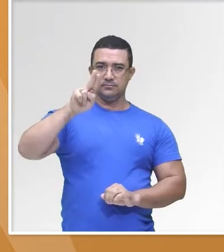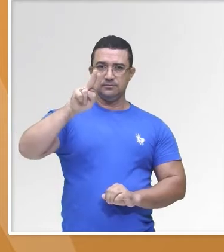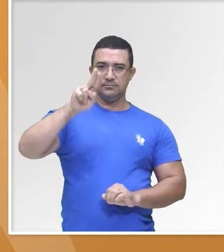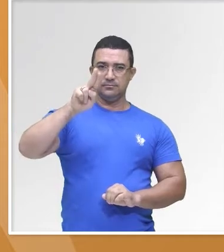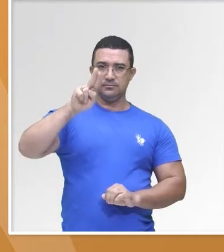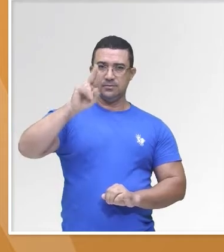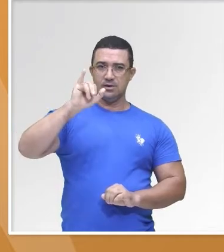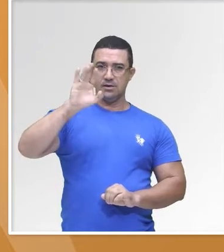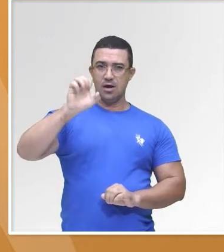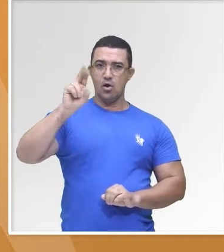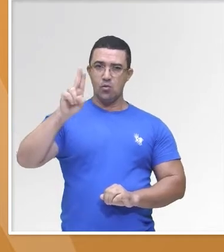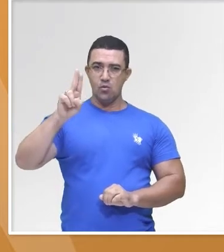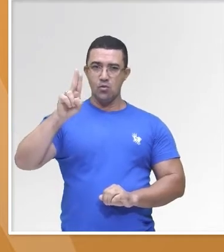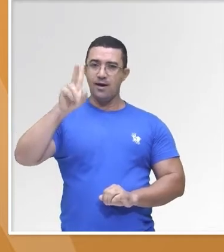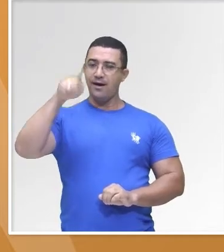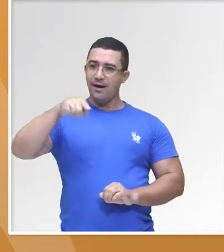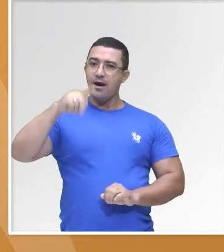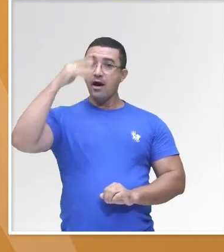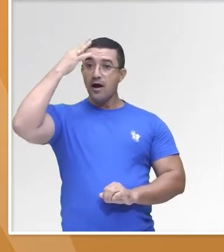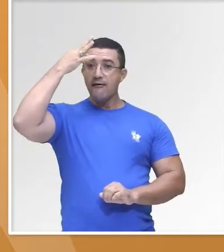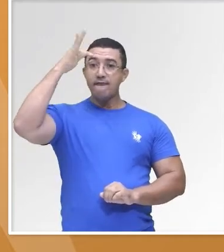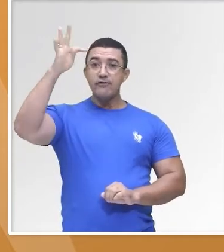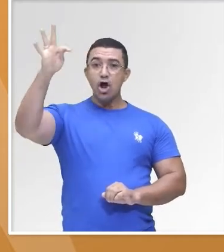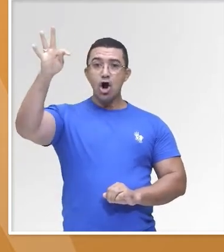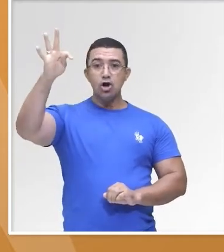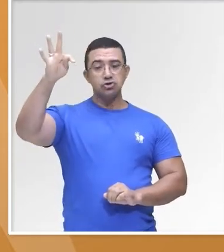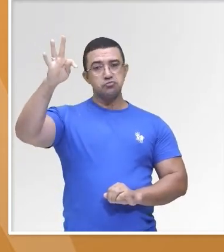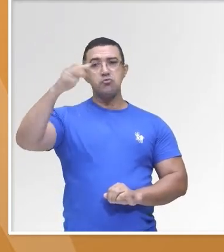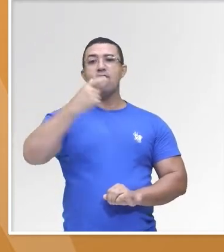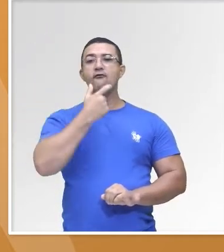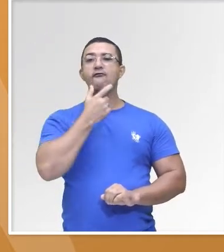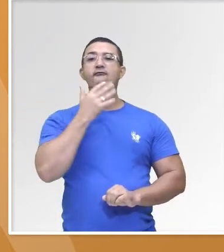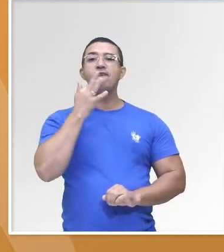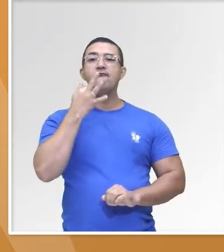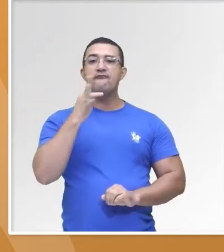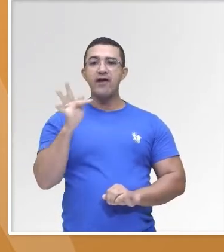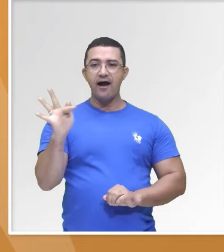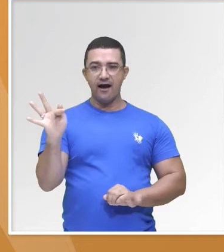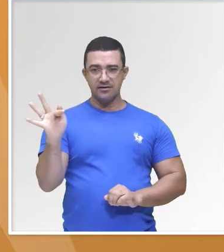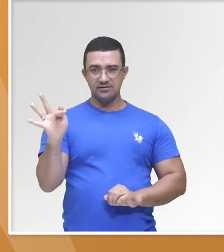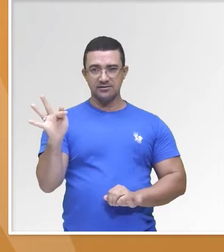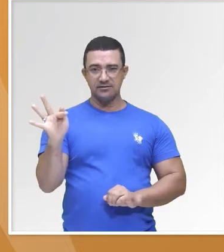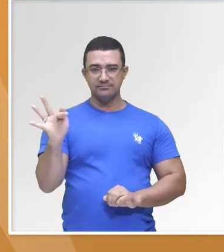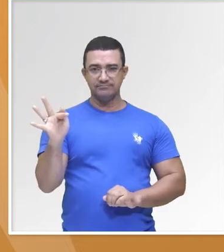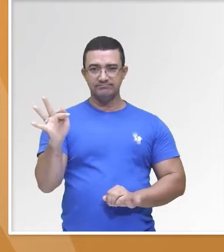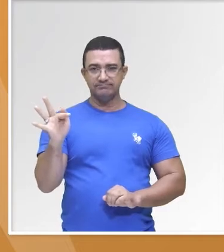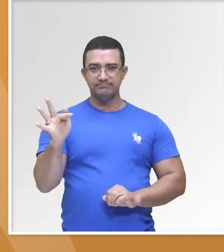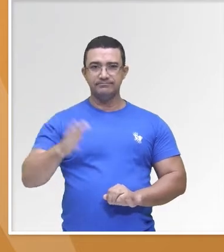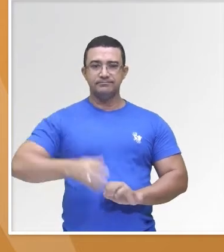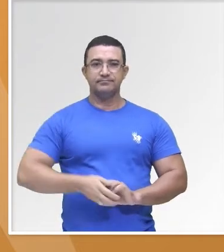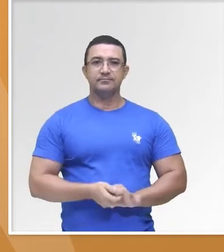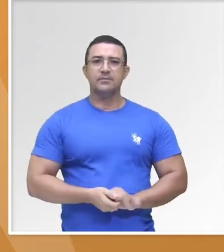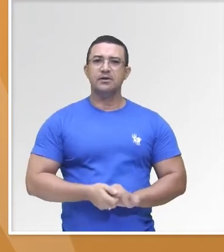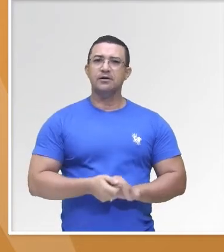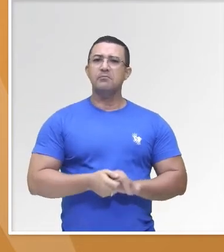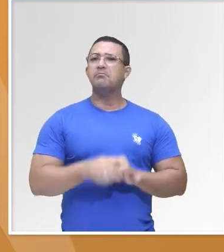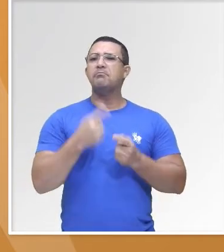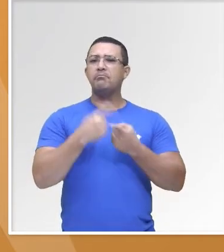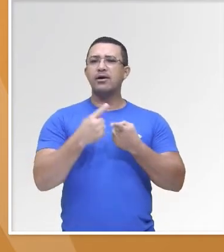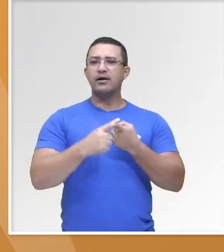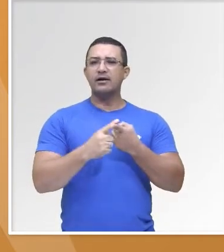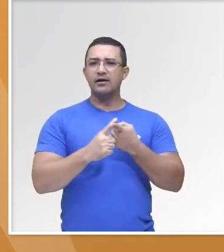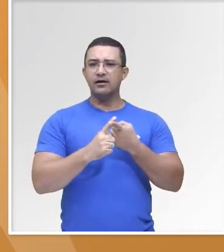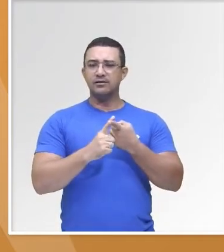diferenciado, Montesquieu foi um filósofo francês. Então, por aí vocês já percebem. Porque eu estou falando